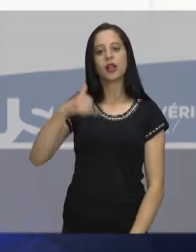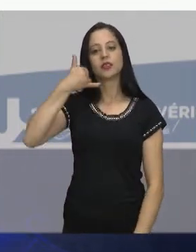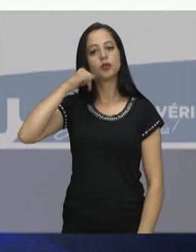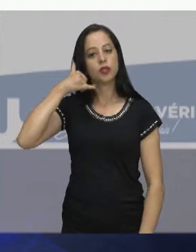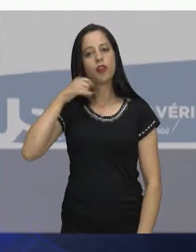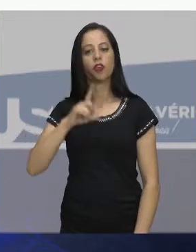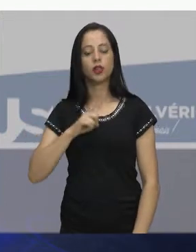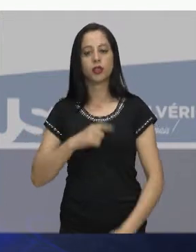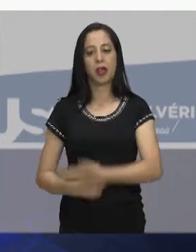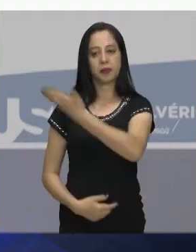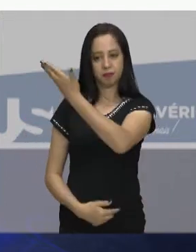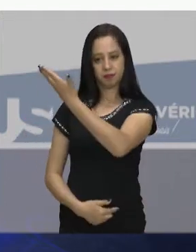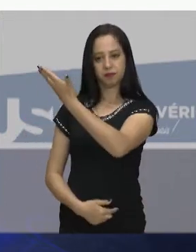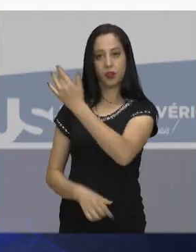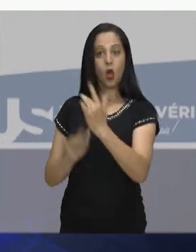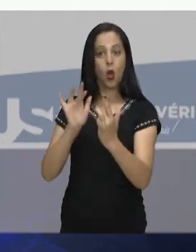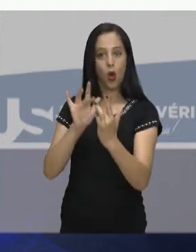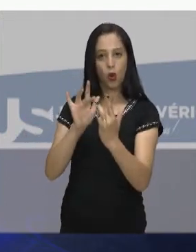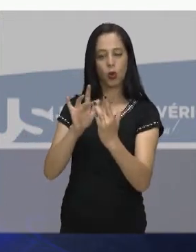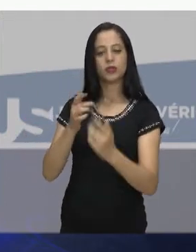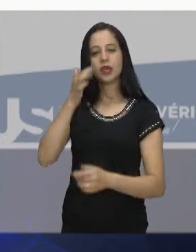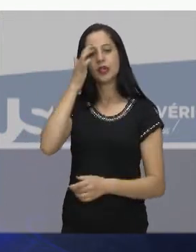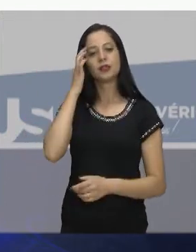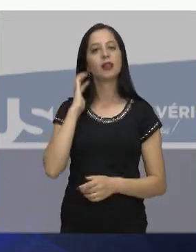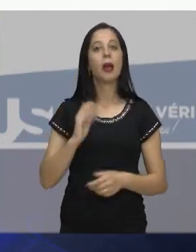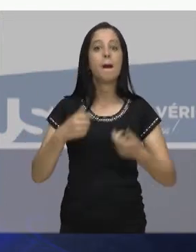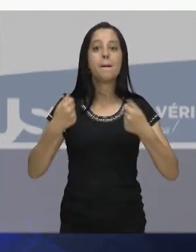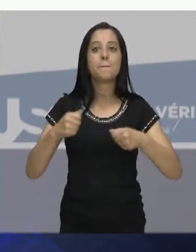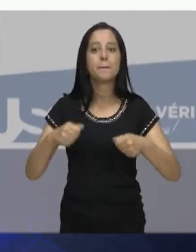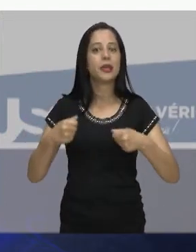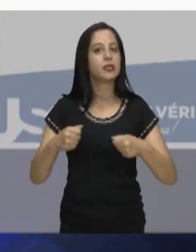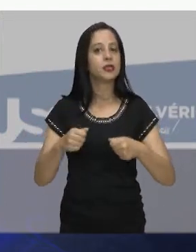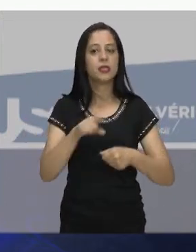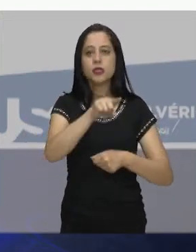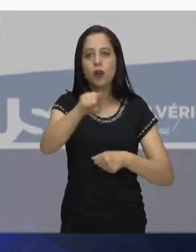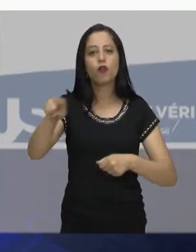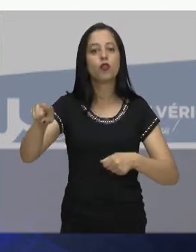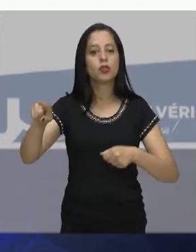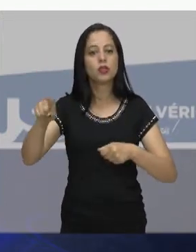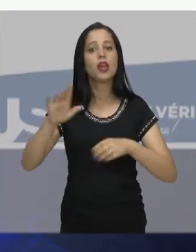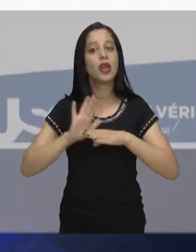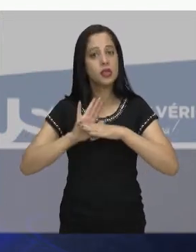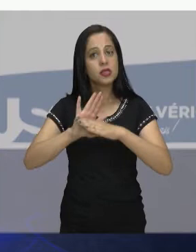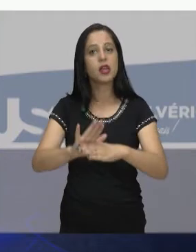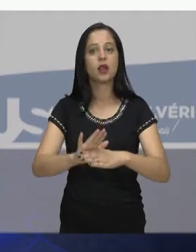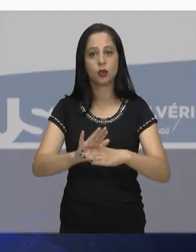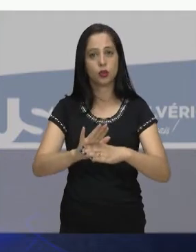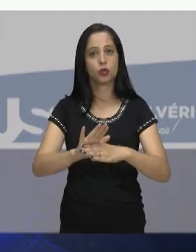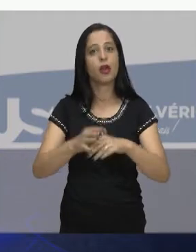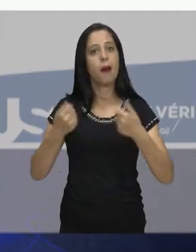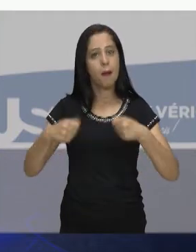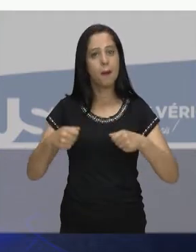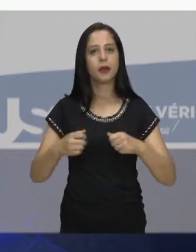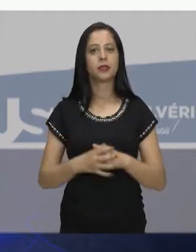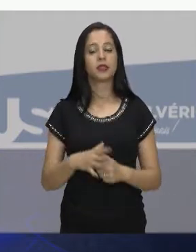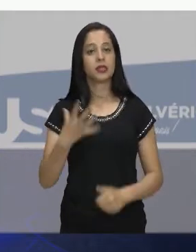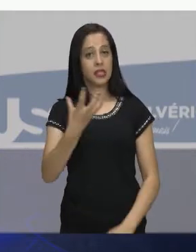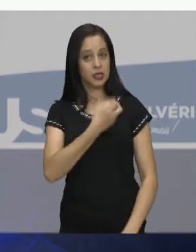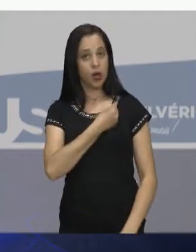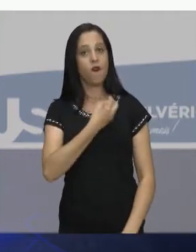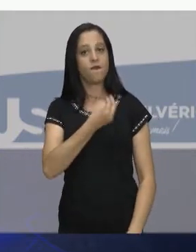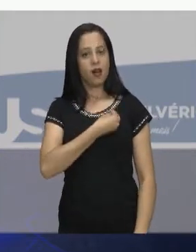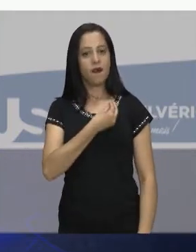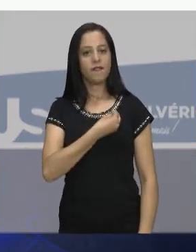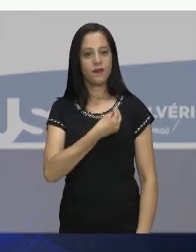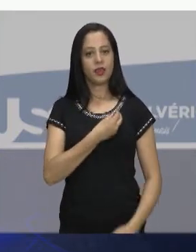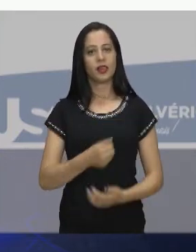tela, da associação. Ela precisa de muita colaboração e ajuda para continuar atendendo e salvando vidas,